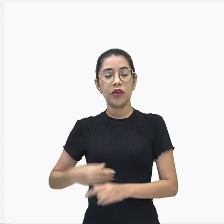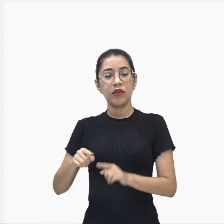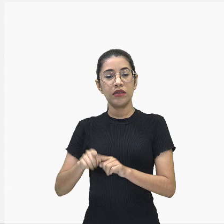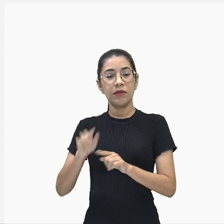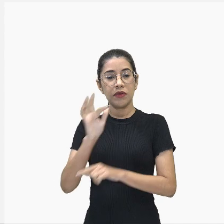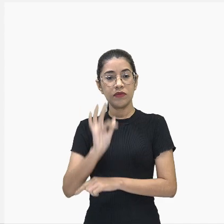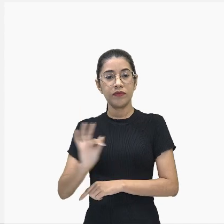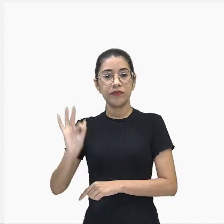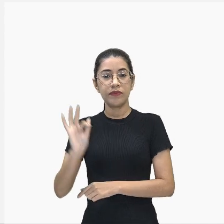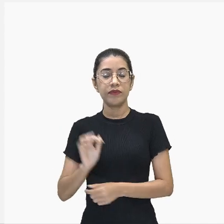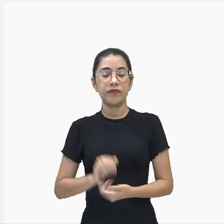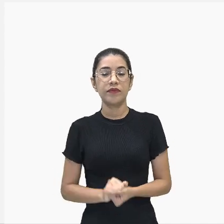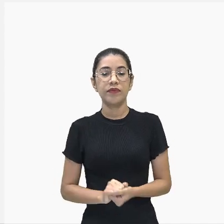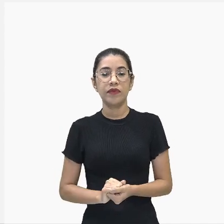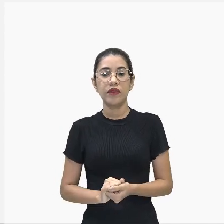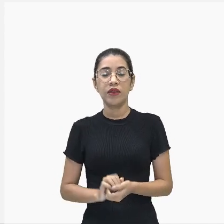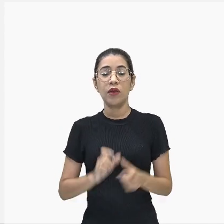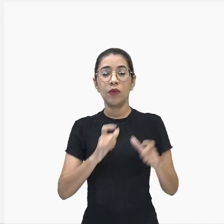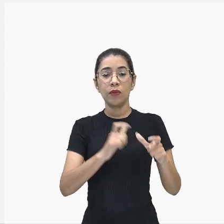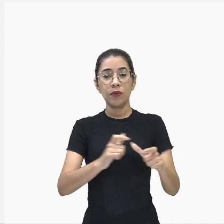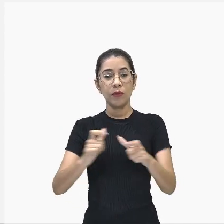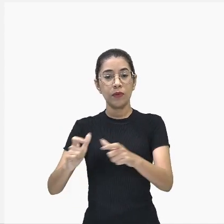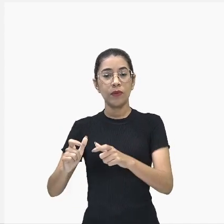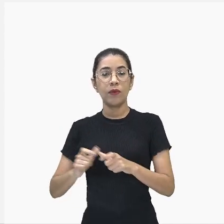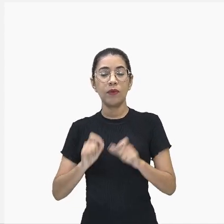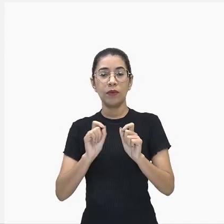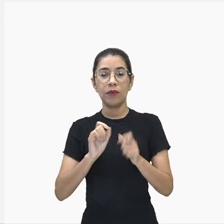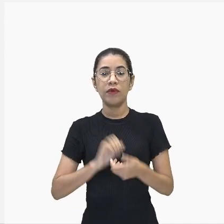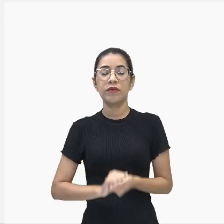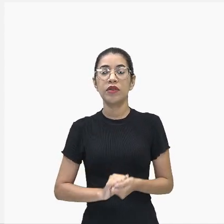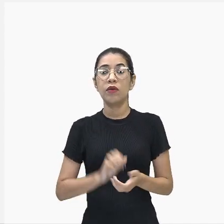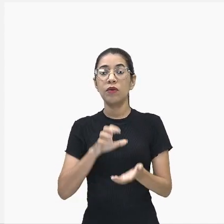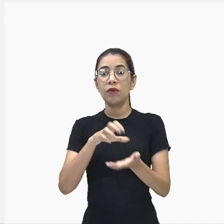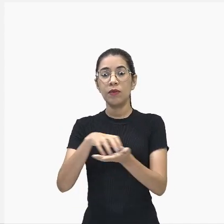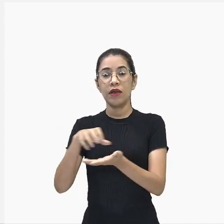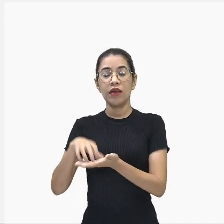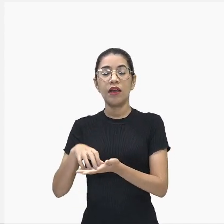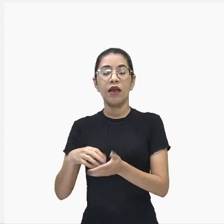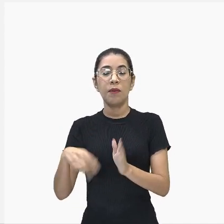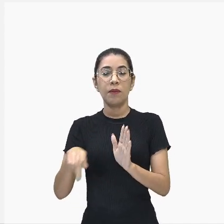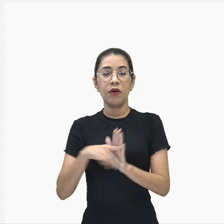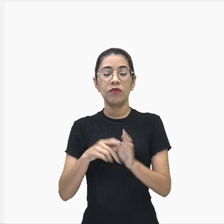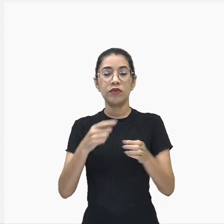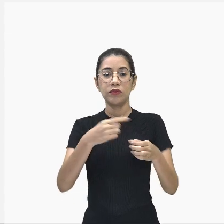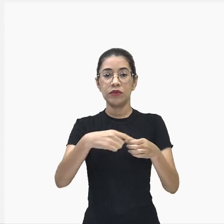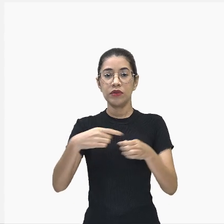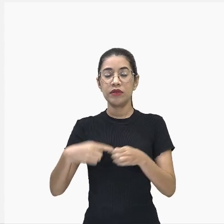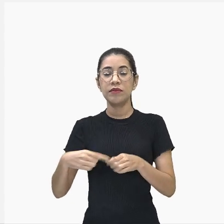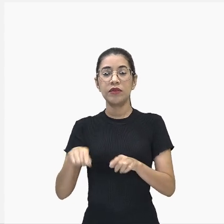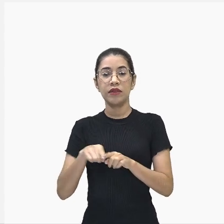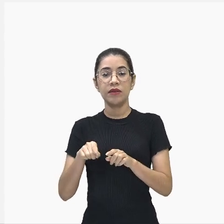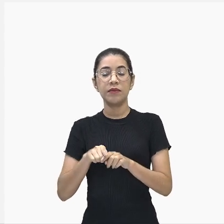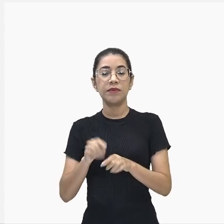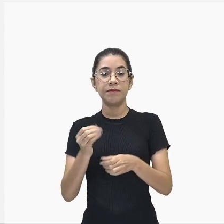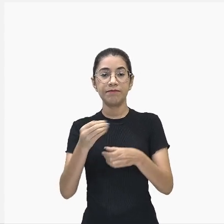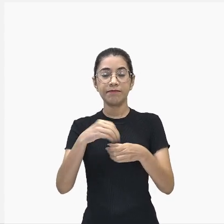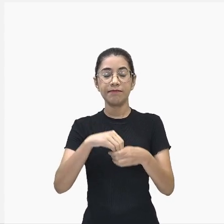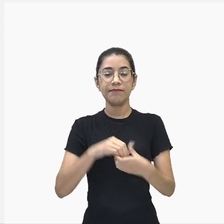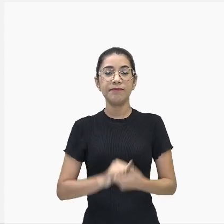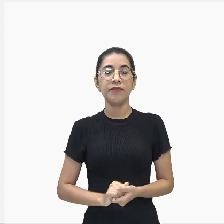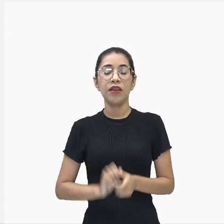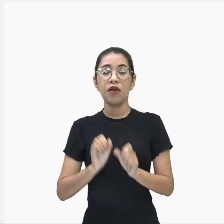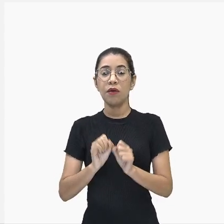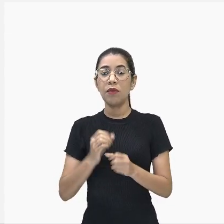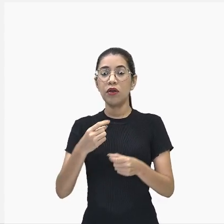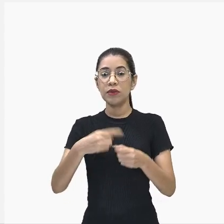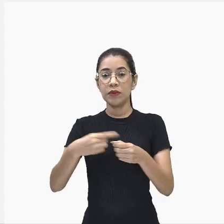federal. Distritos são unidades administrativas pertencentes aos municípios. Um município pode ser